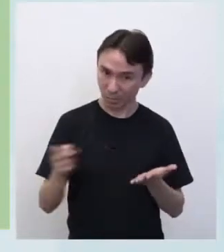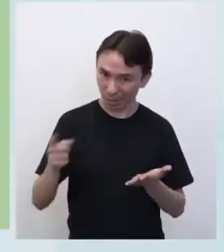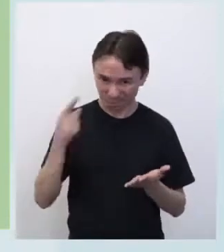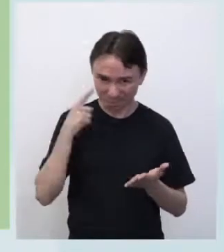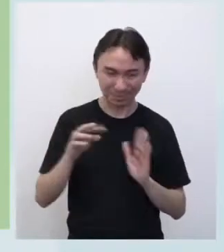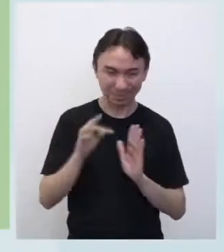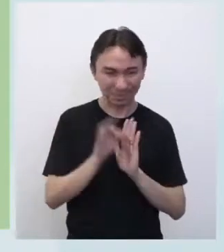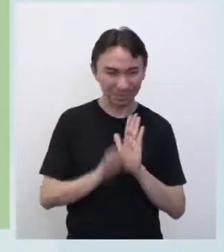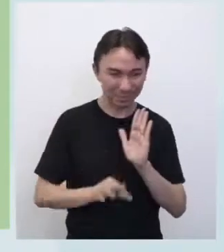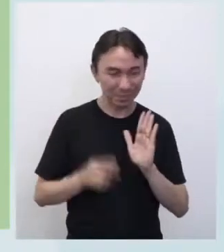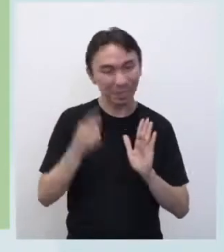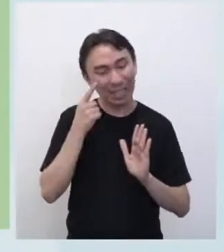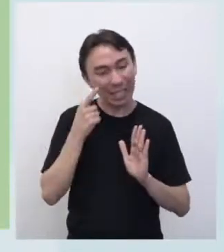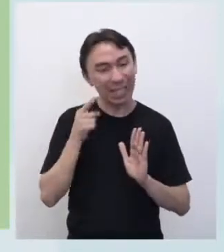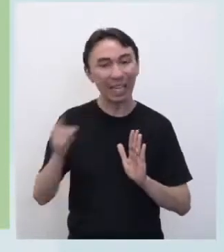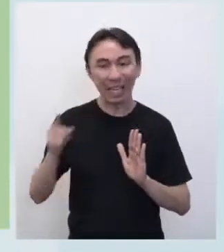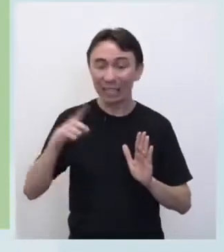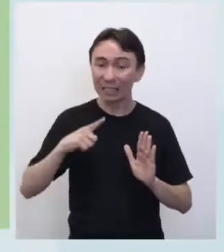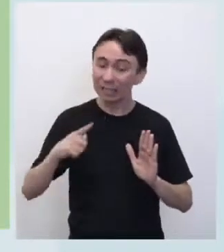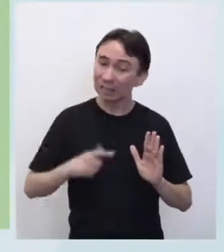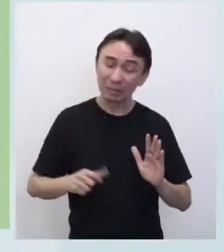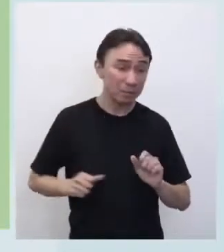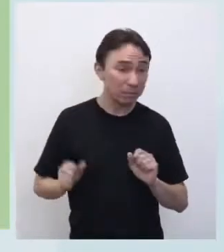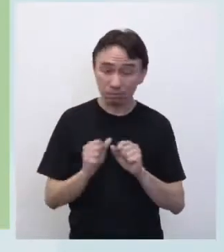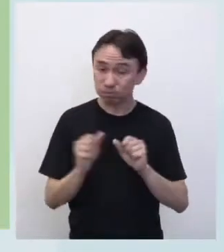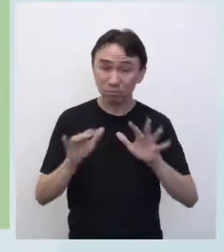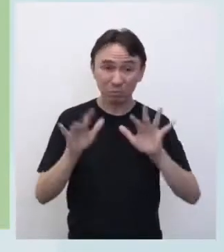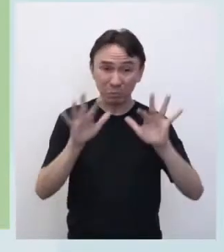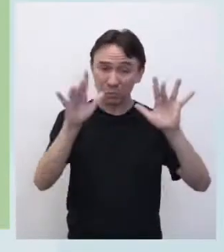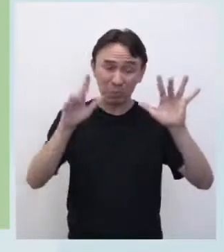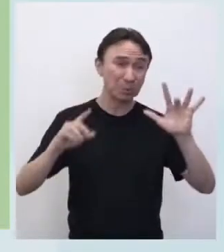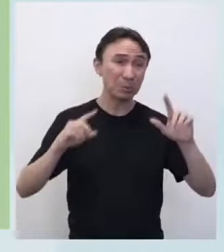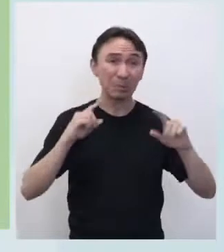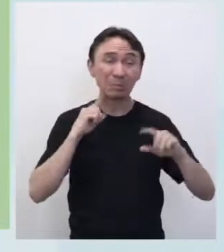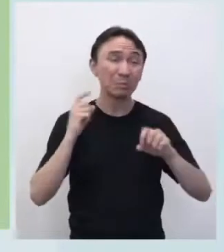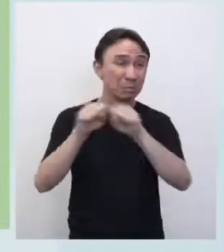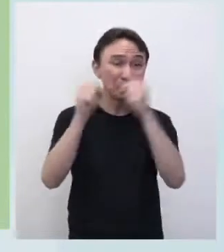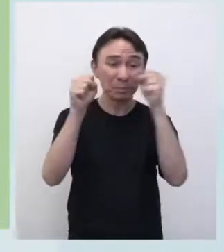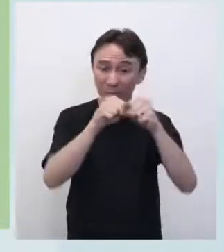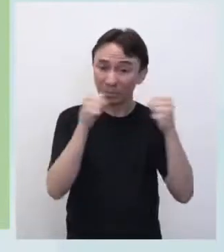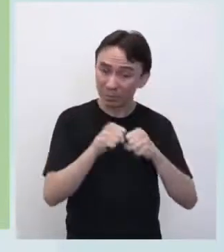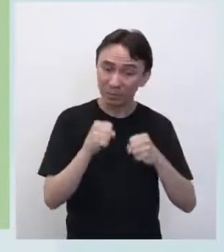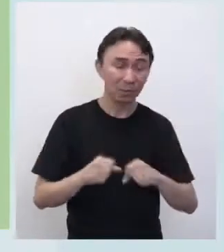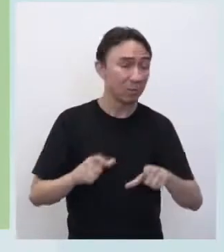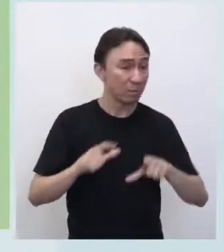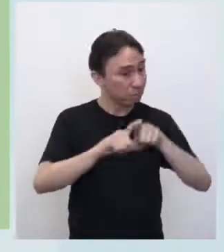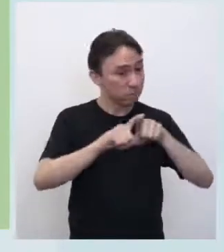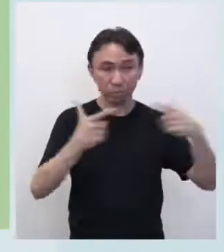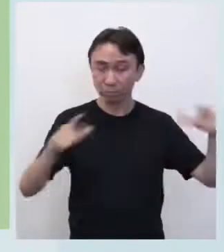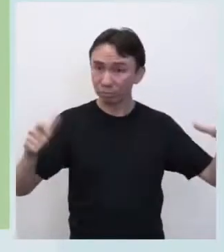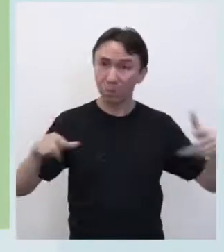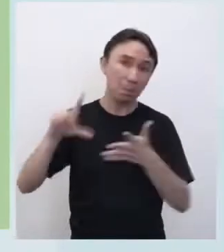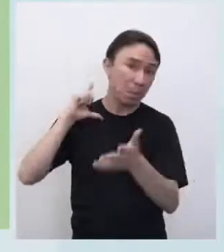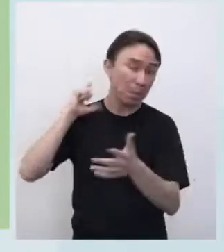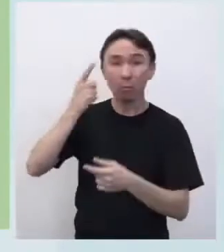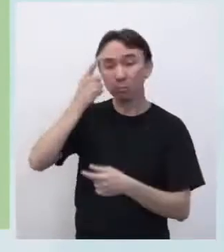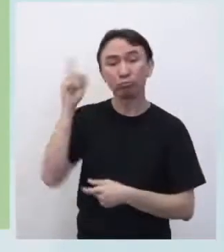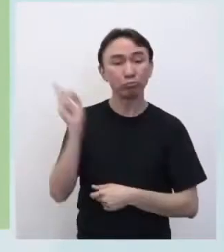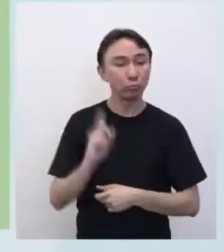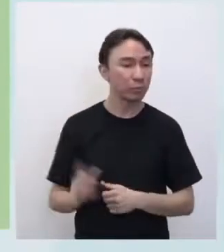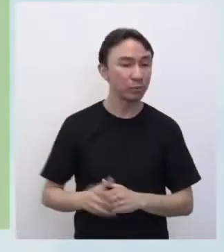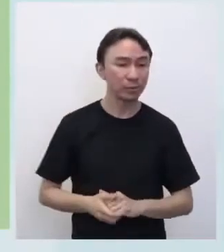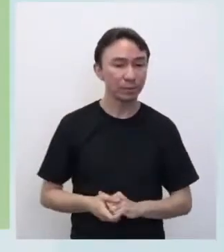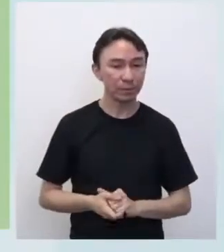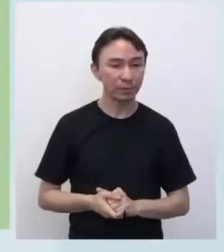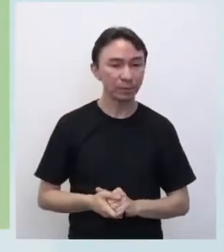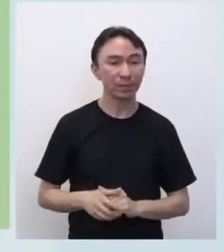Os impactos são maiores do que previamente pensados, né? Então, a gente tem o larger ali que está